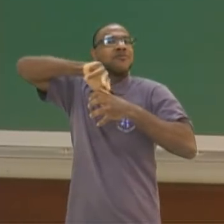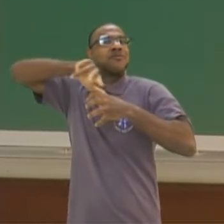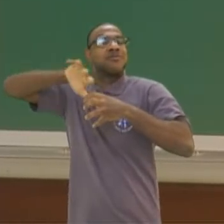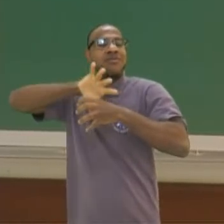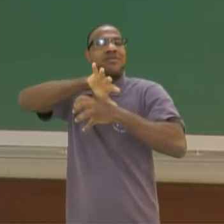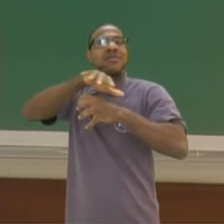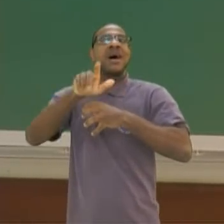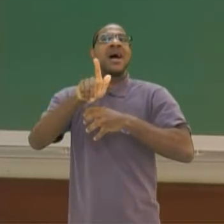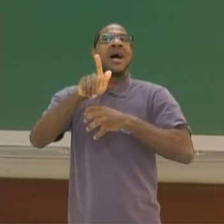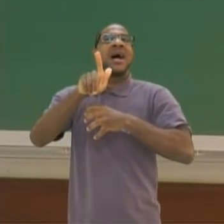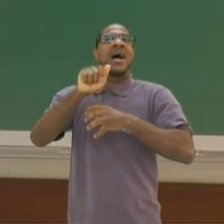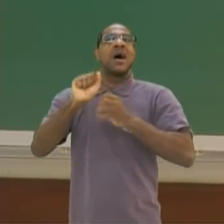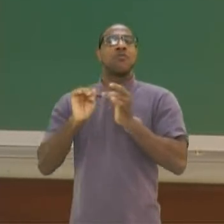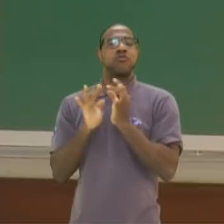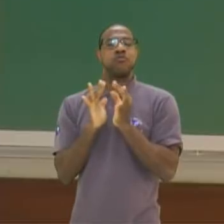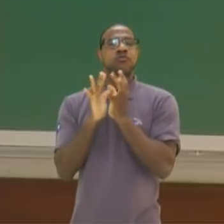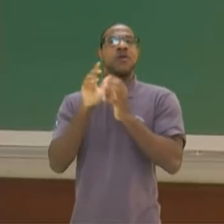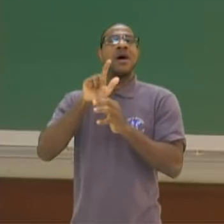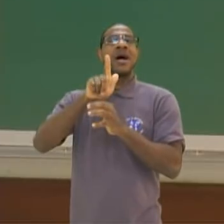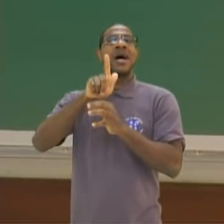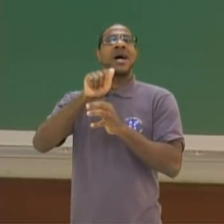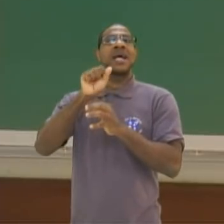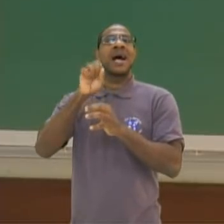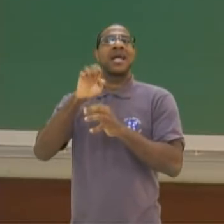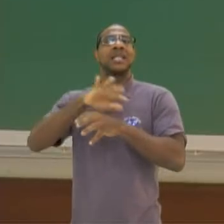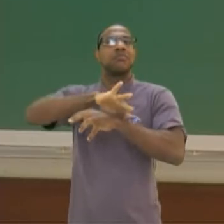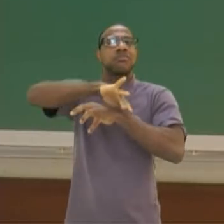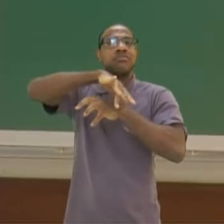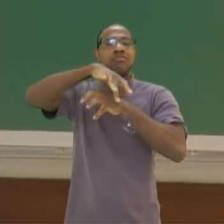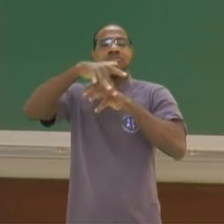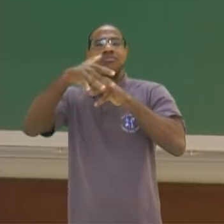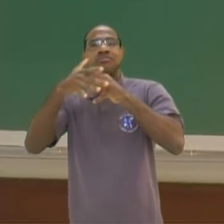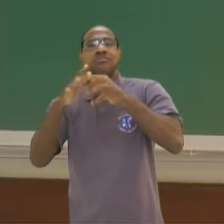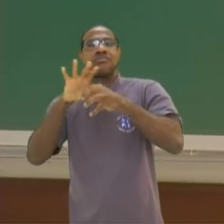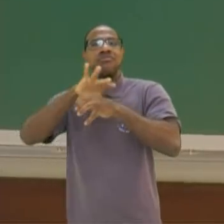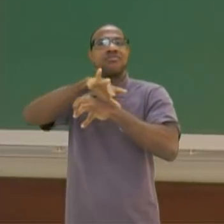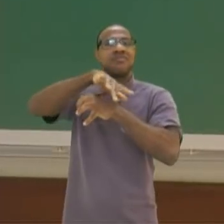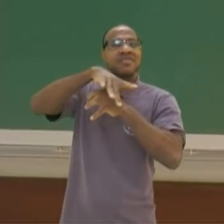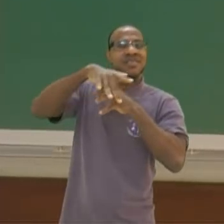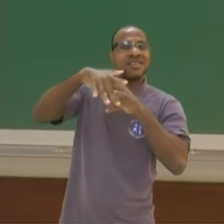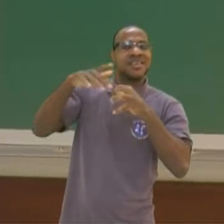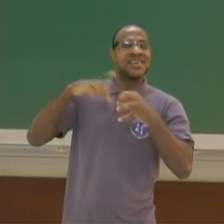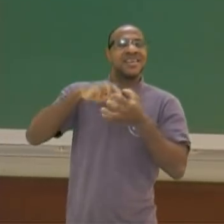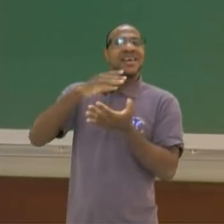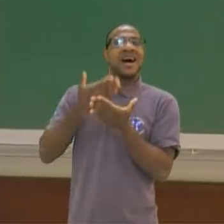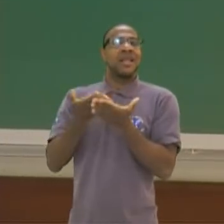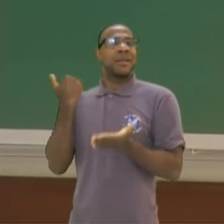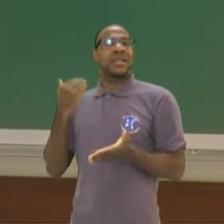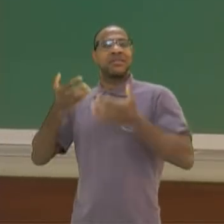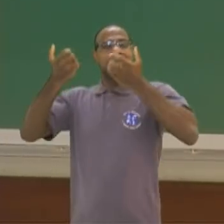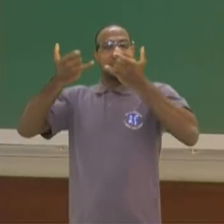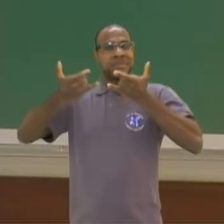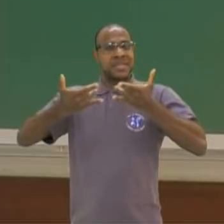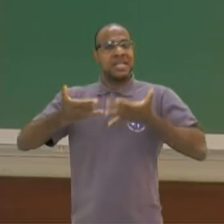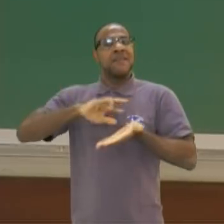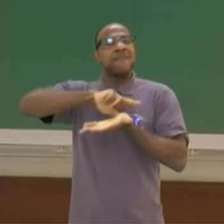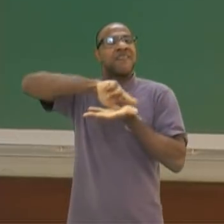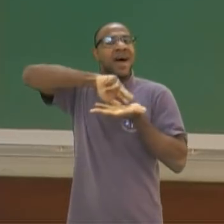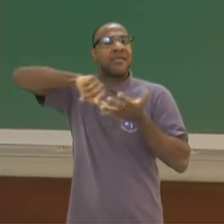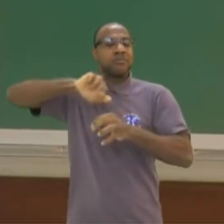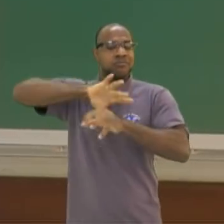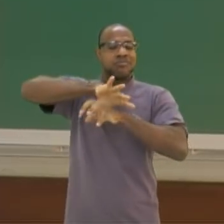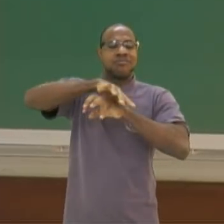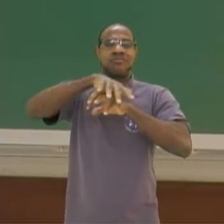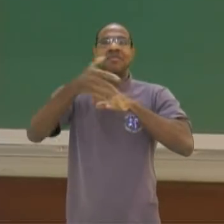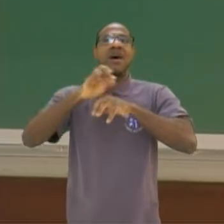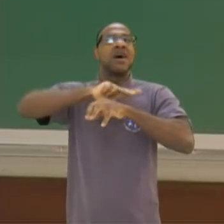quais gases fazem parte da nossa atmosfera: nitrogênio, oxigênio e outros gases.